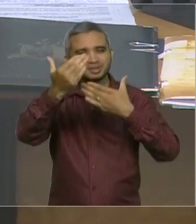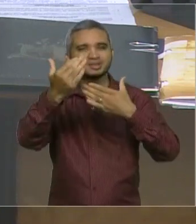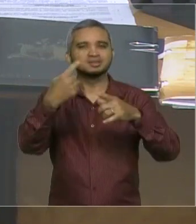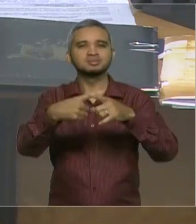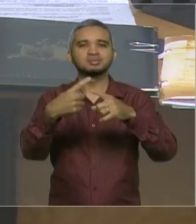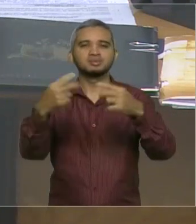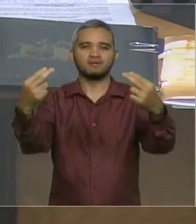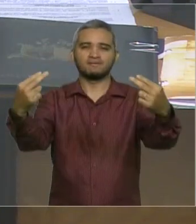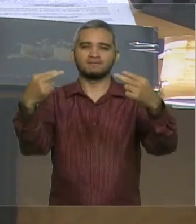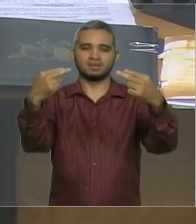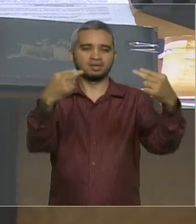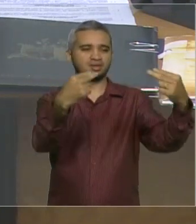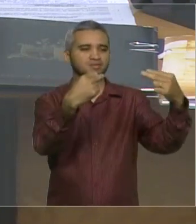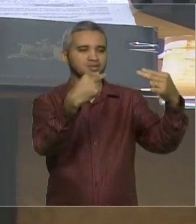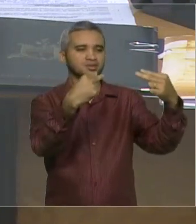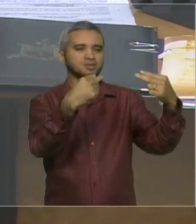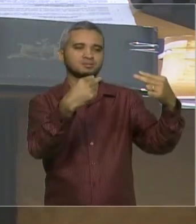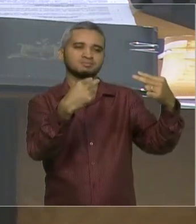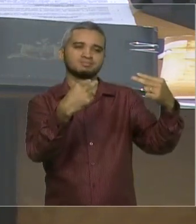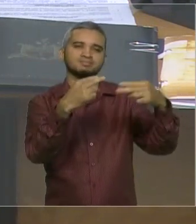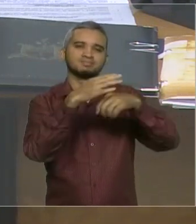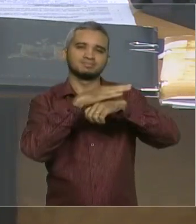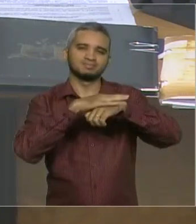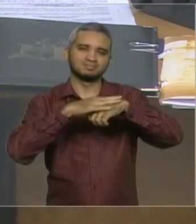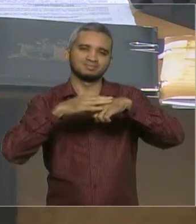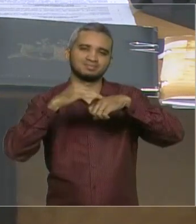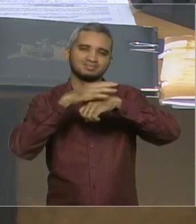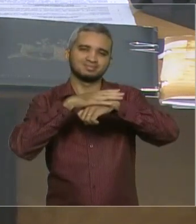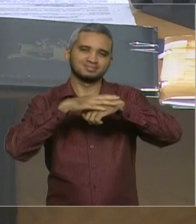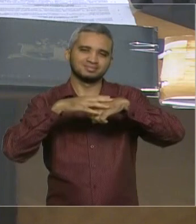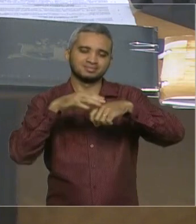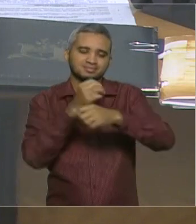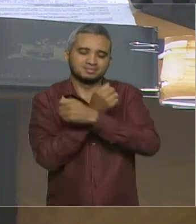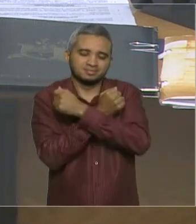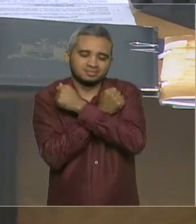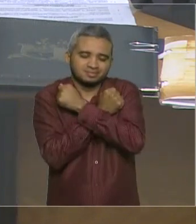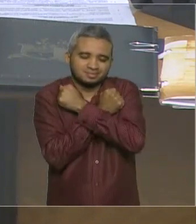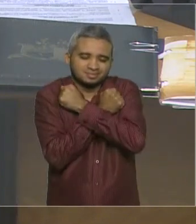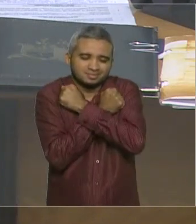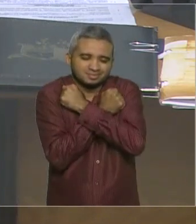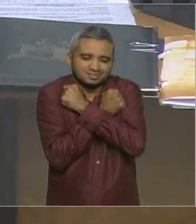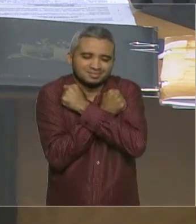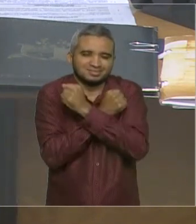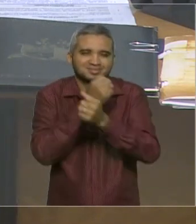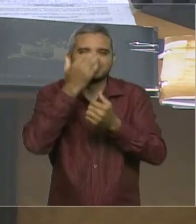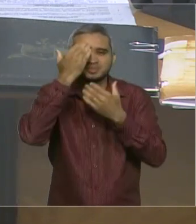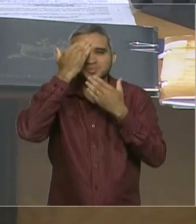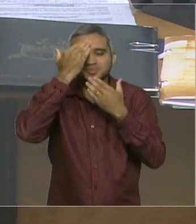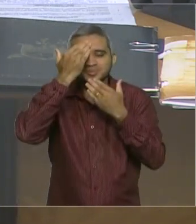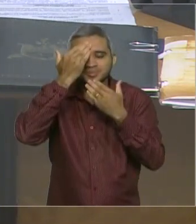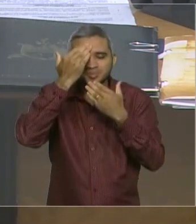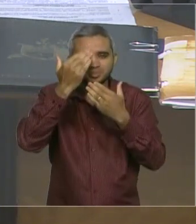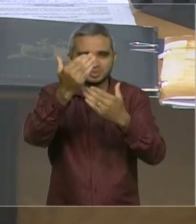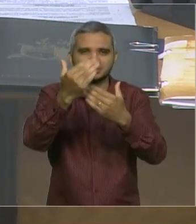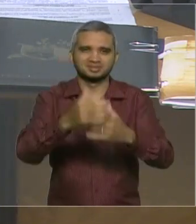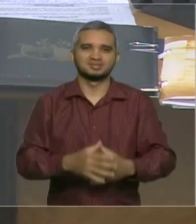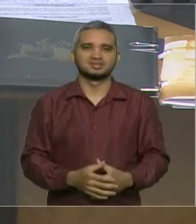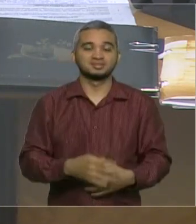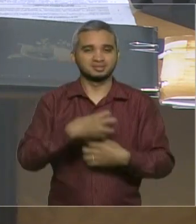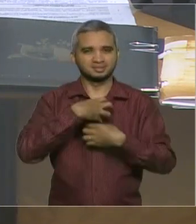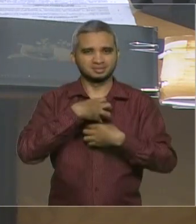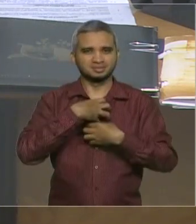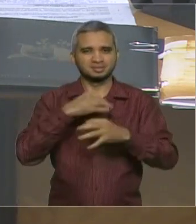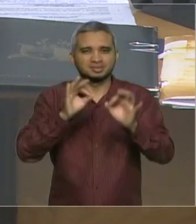por cada abraço carinhoso. Tenho certeza, essas ações de cada